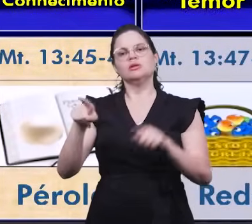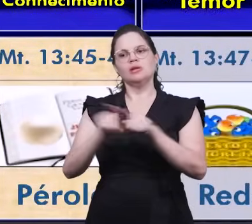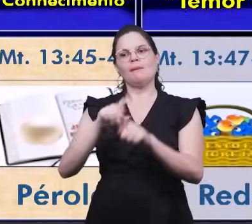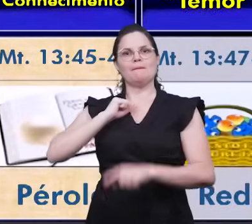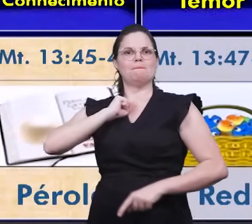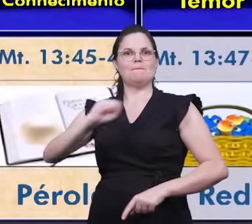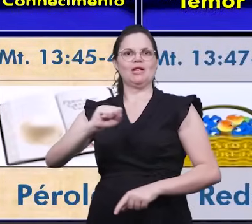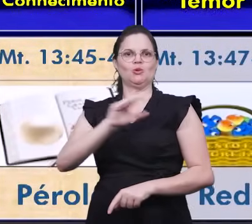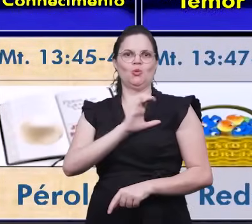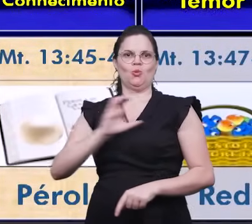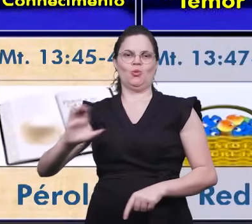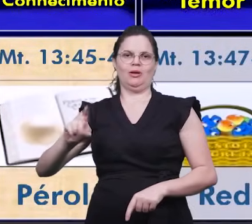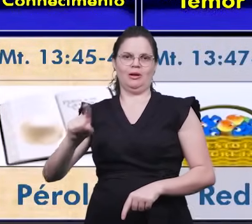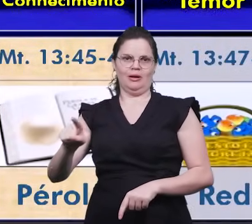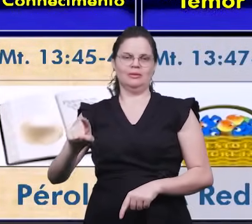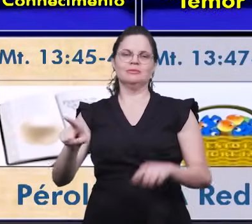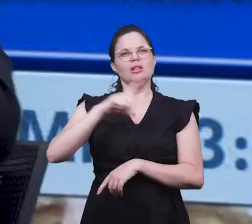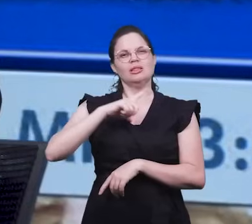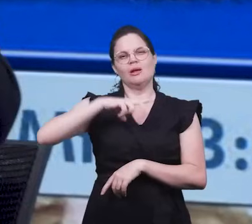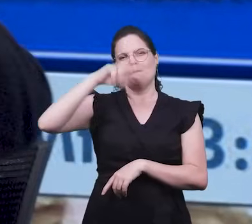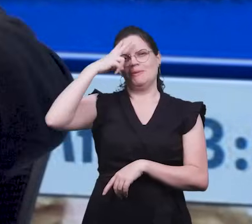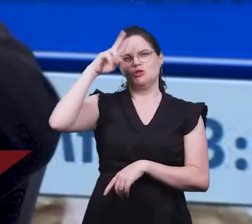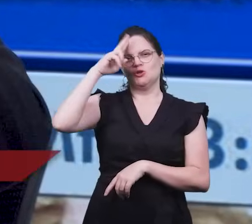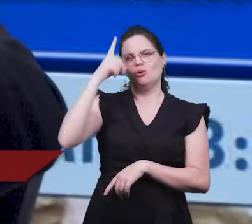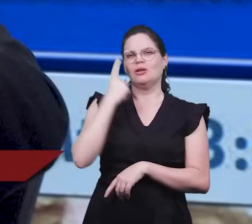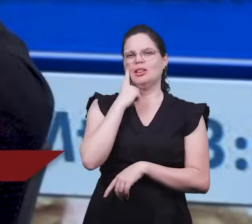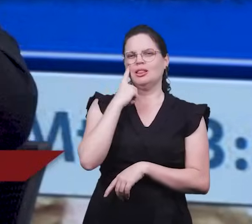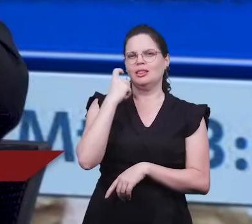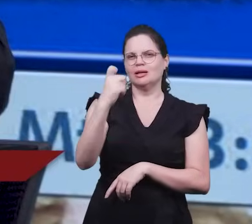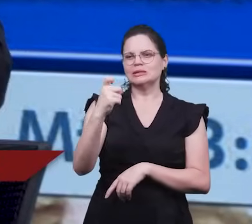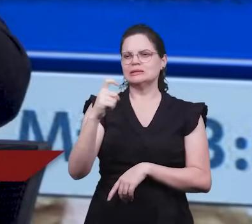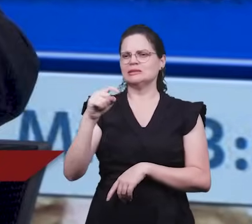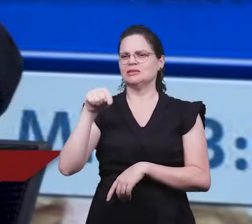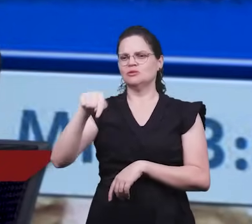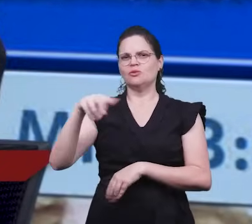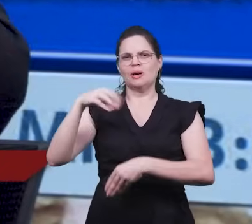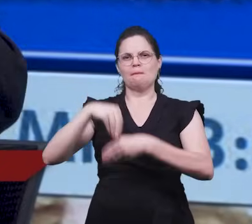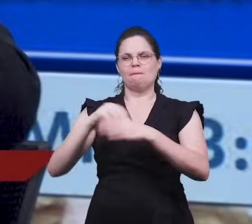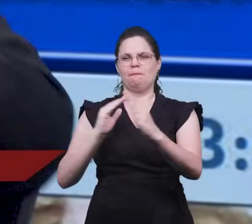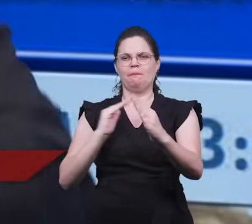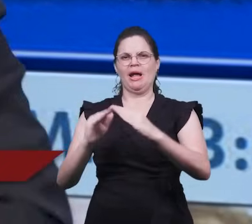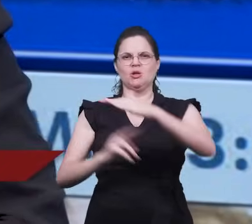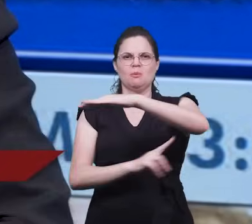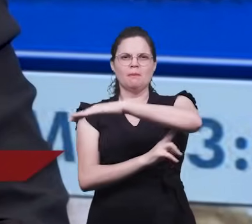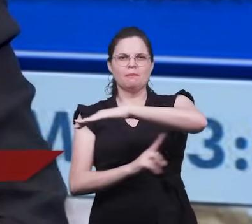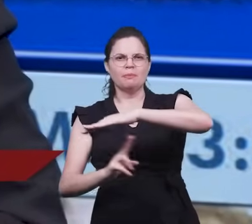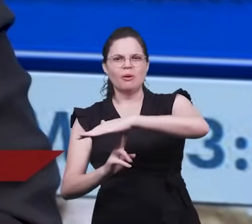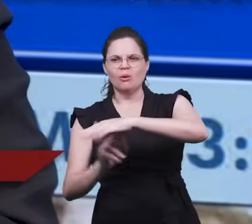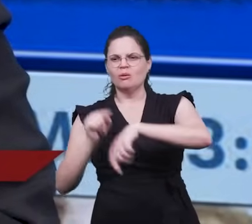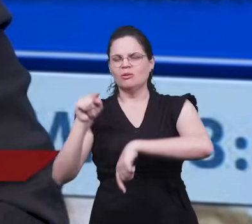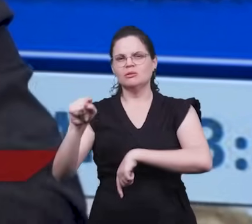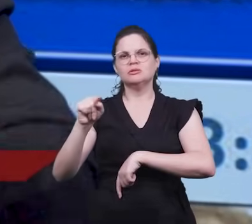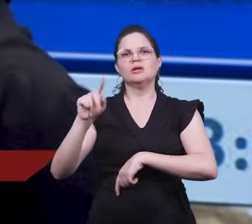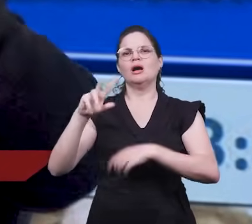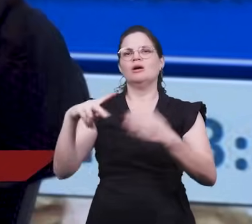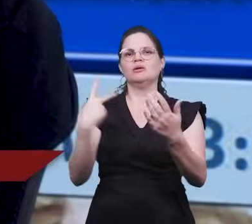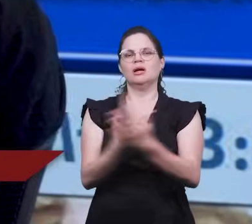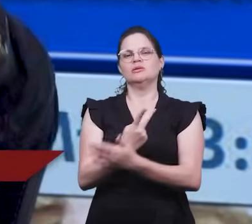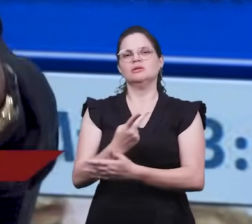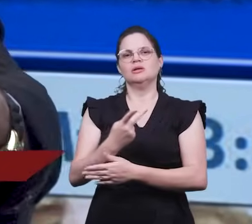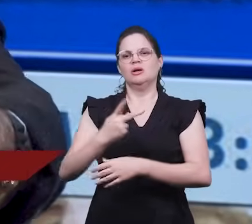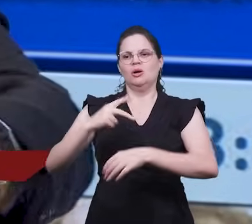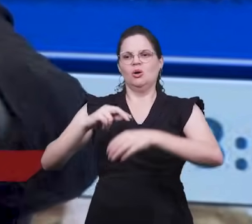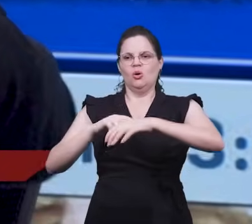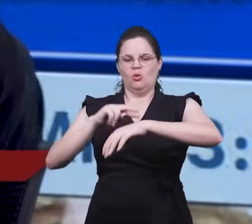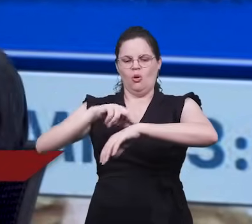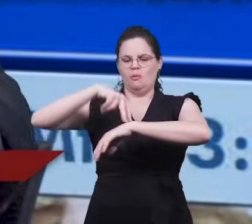o Magêncio, o cunhado dele, isso em Roma. Eu tenho uma história interessante aí, que foi perto de uma ponte, né? E aí o corpo